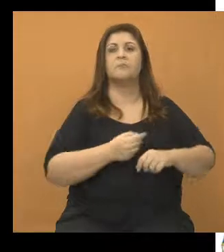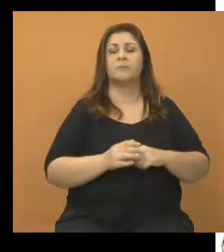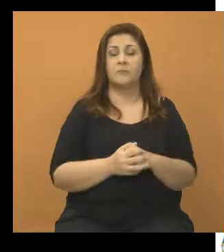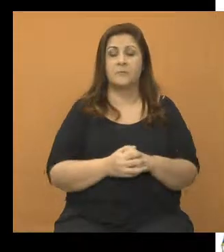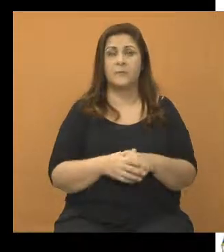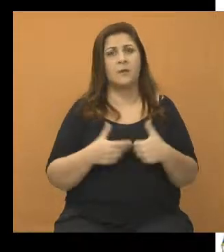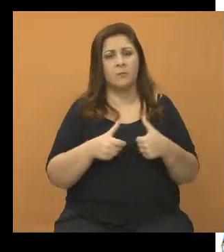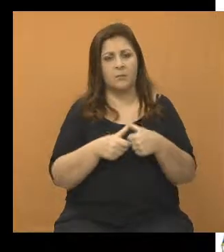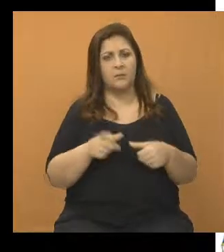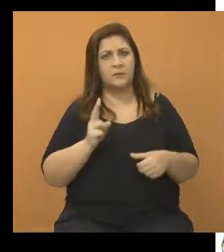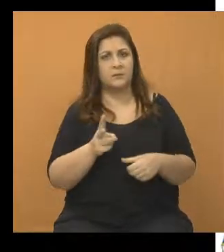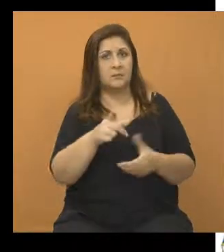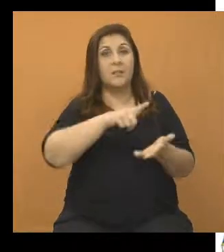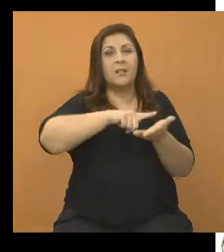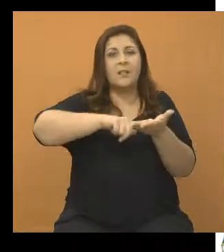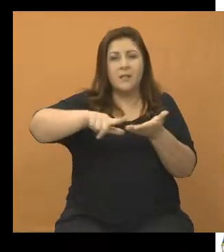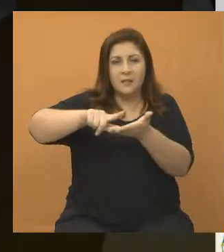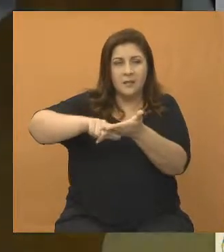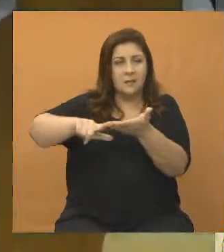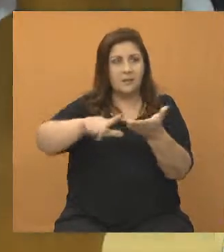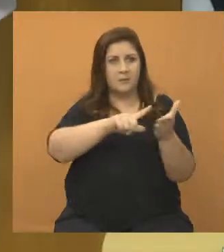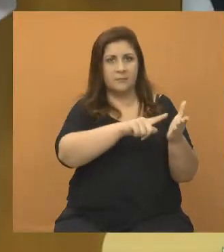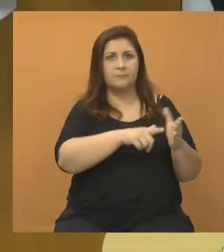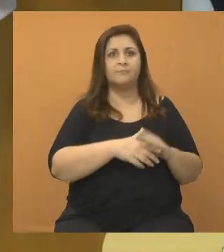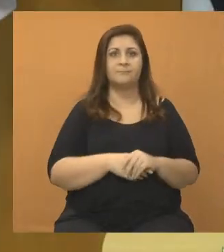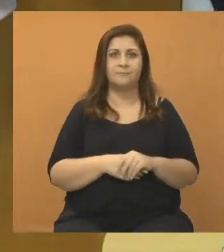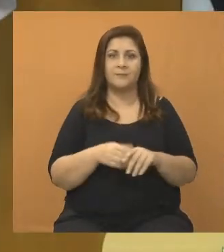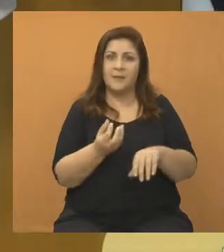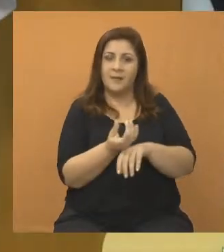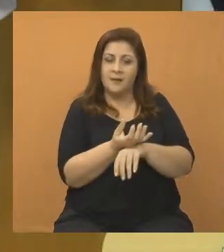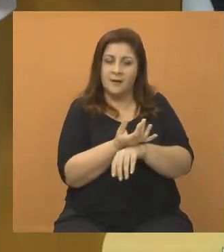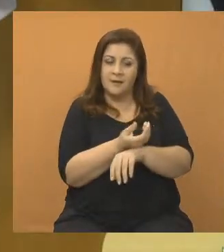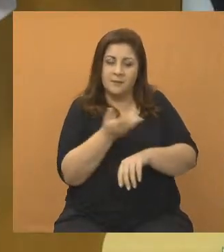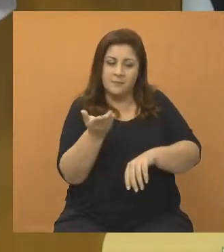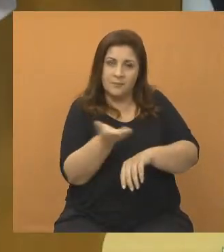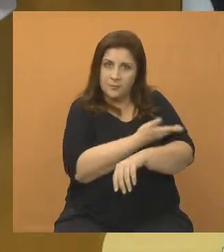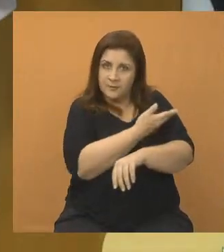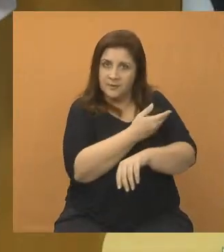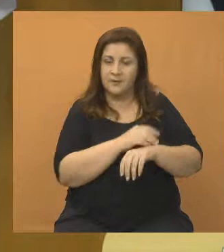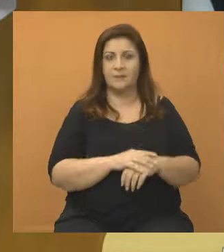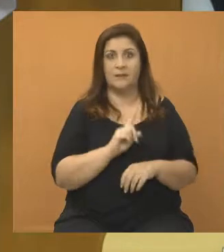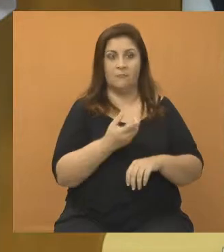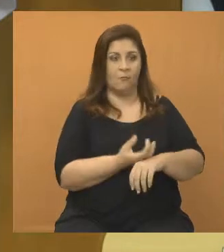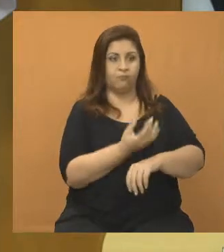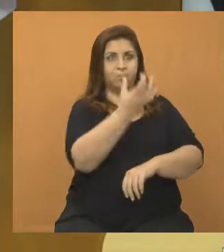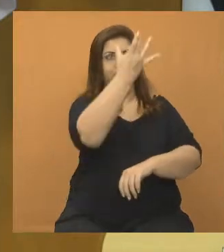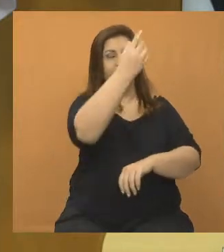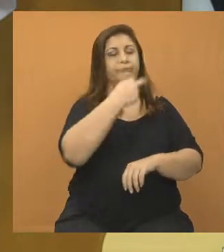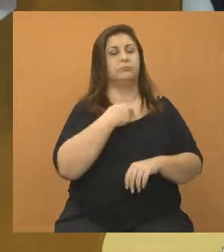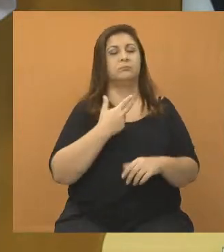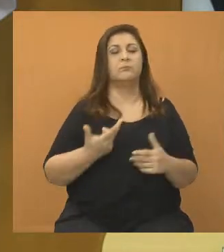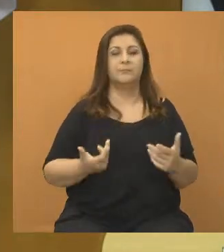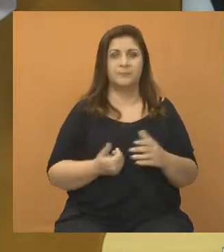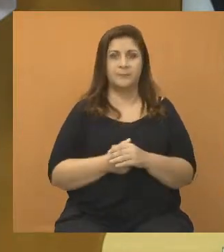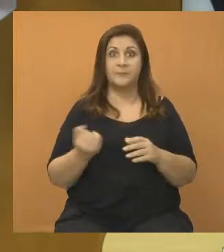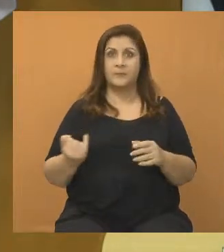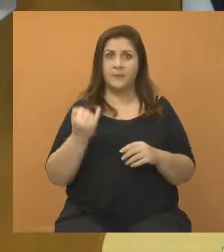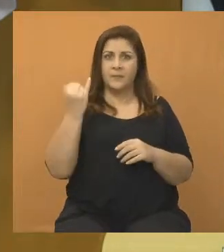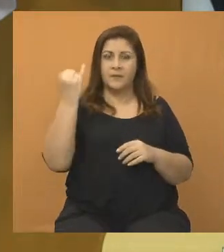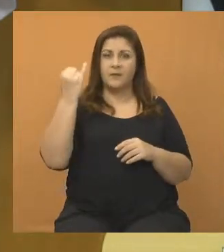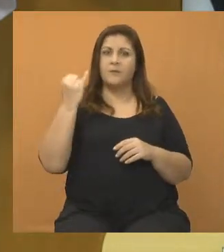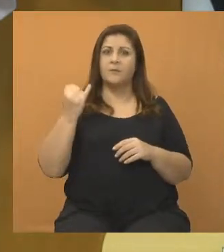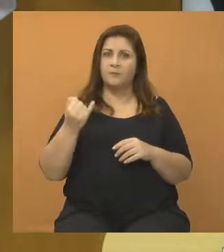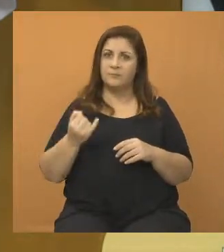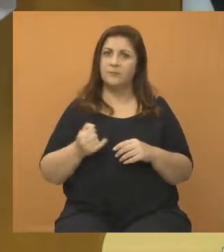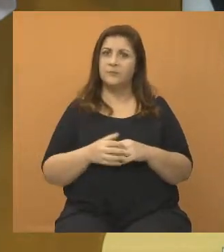a qualidade de limpeza, né, manter a grama capinada, tirar o mato do município. Então, é importante que se